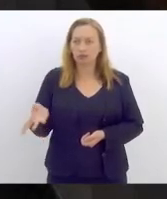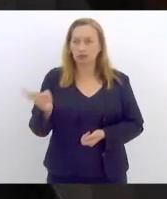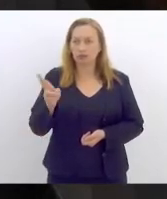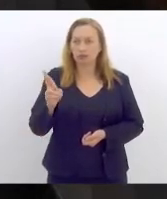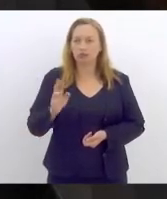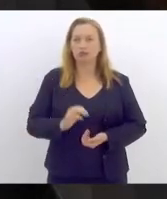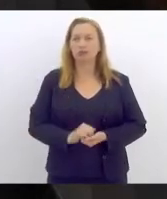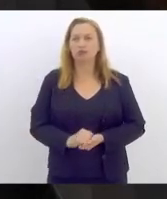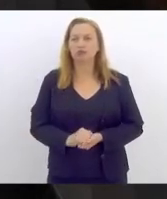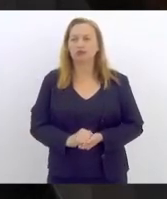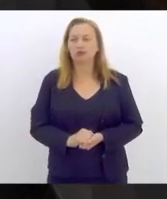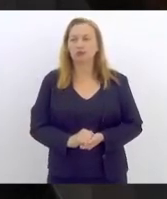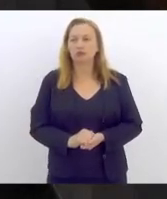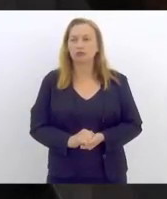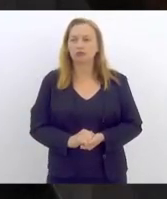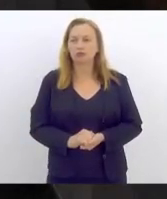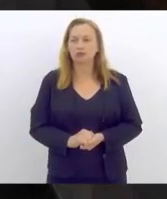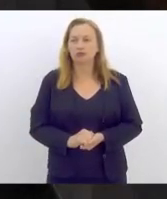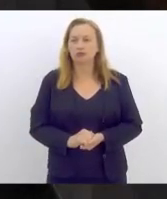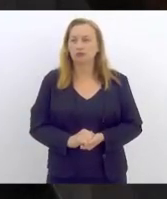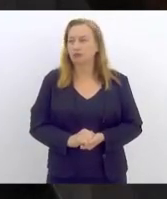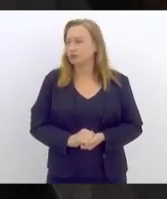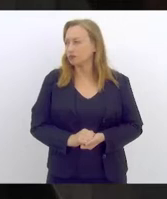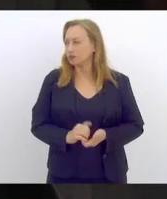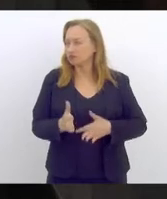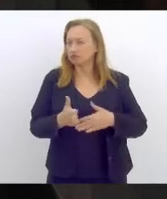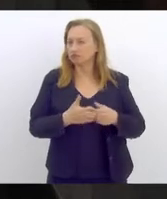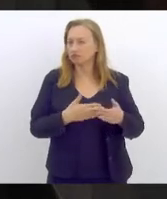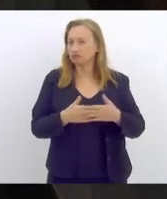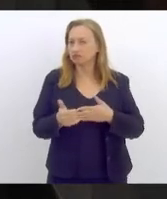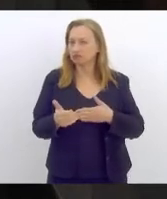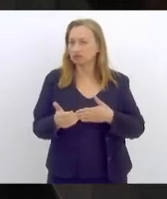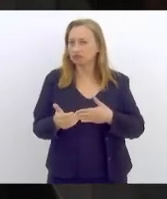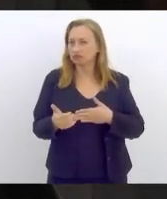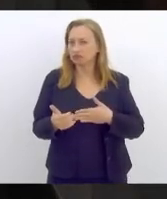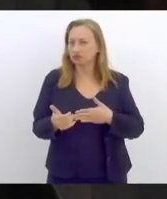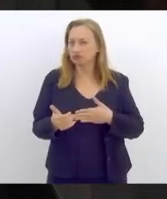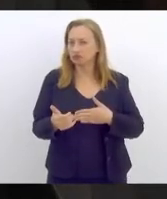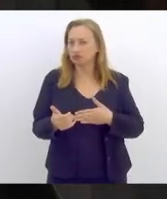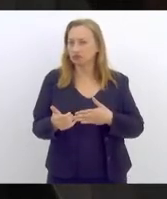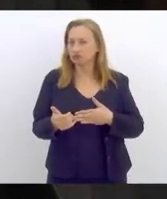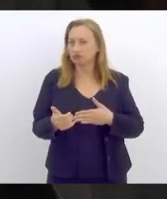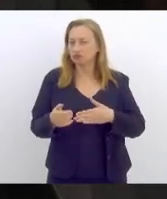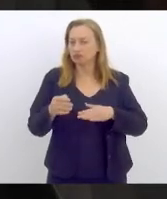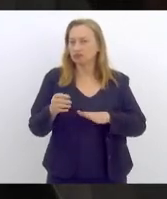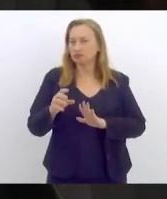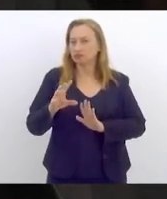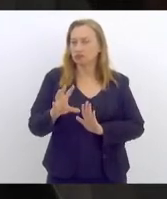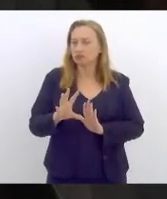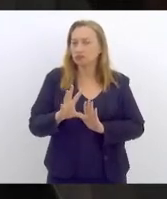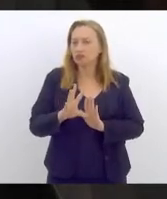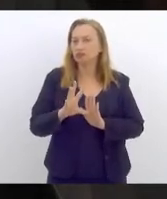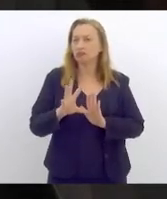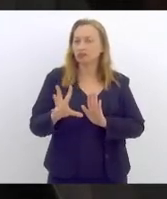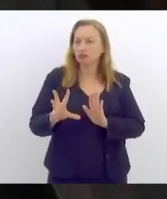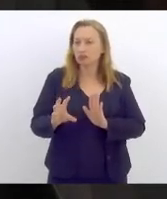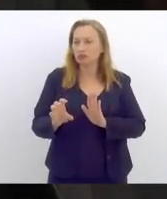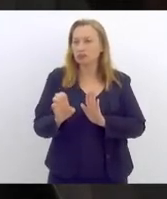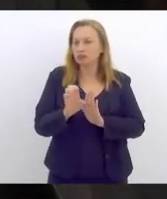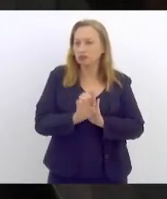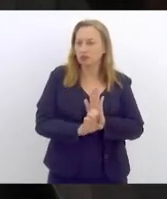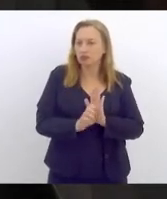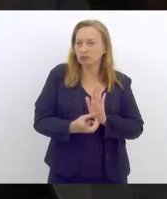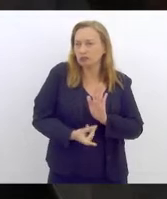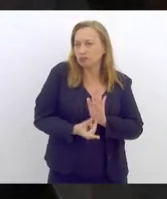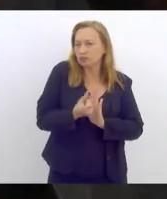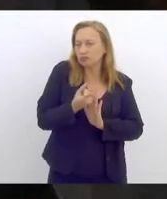reais e qualquer receita qualquer emenda que você faz no orçamento